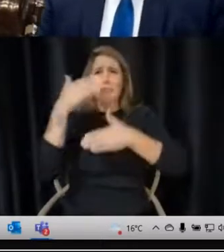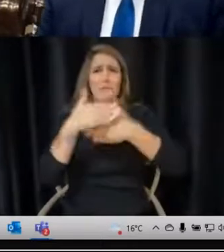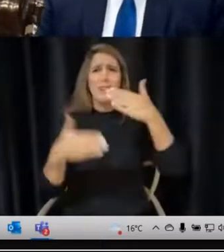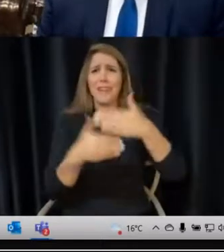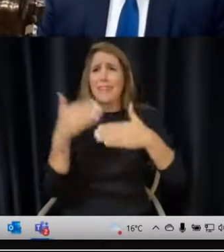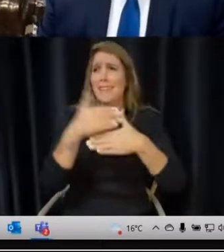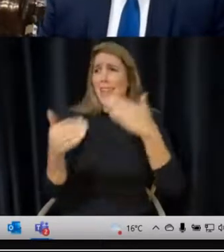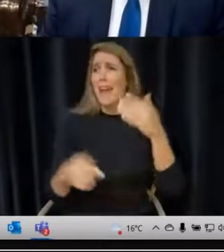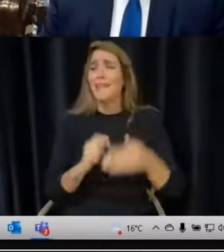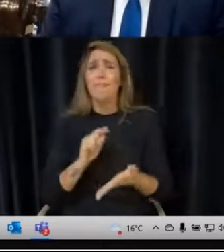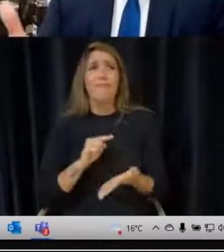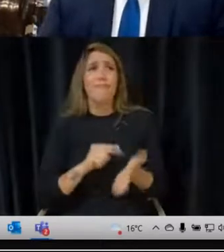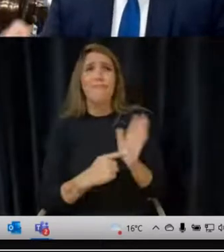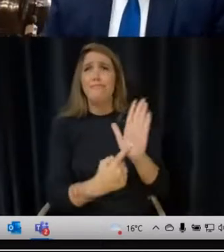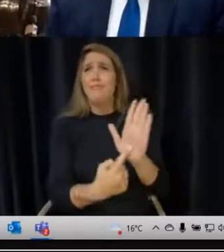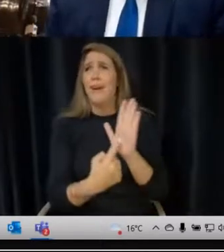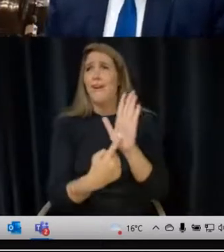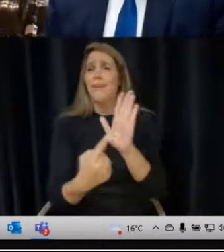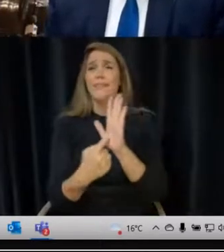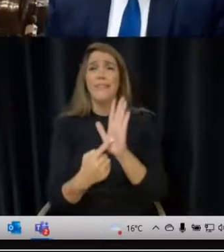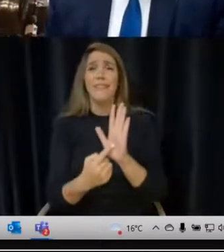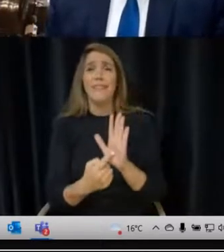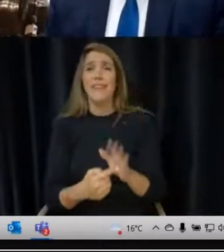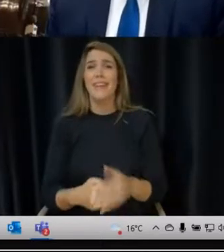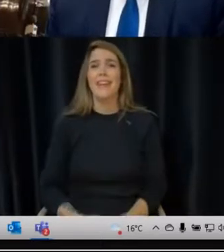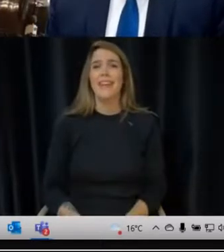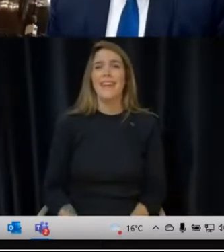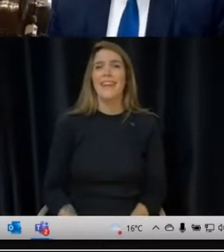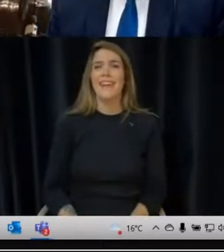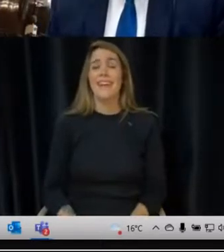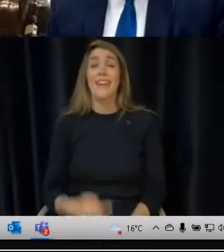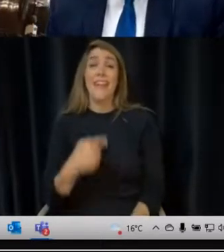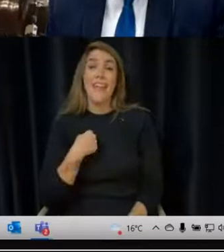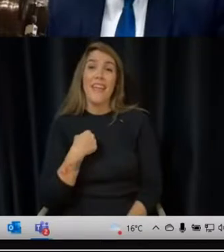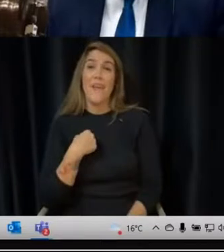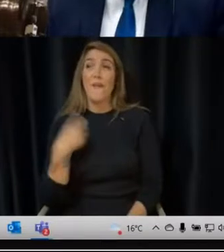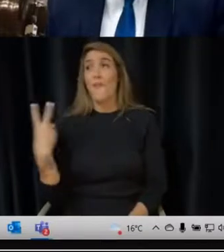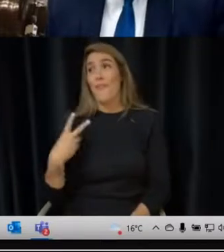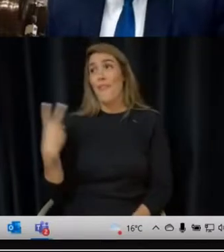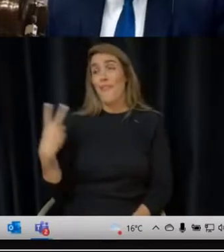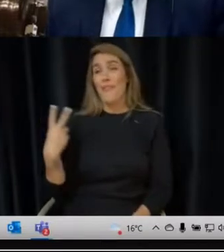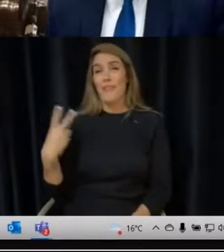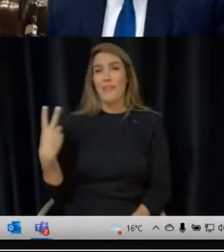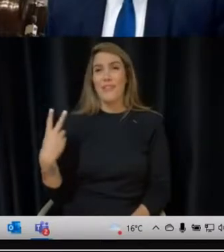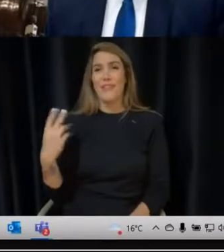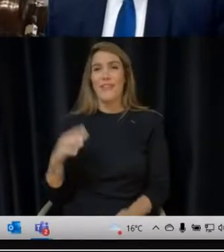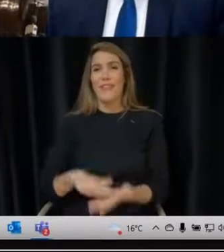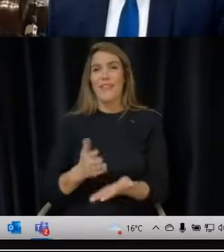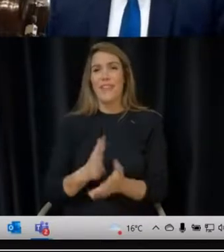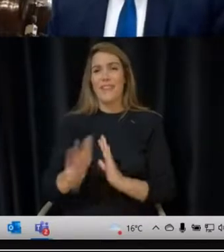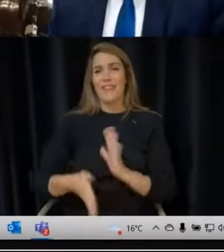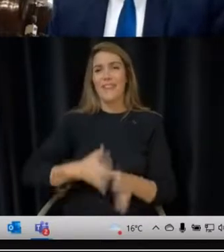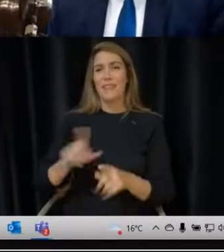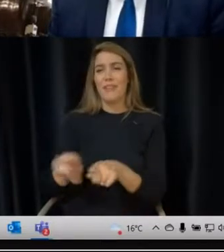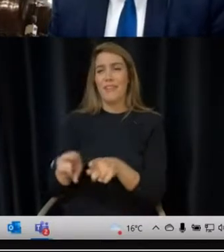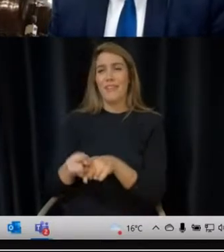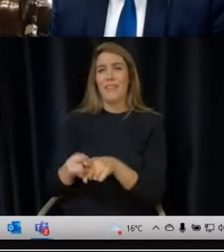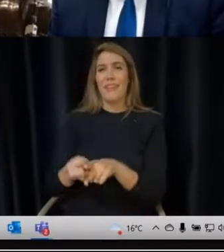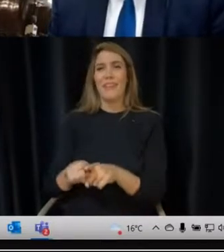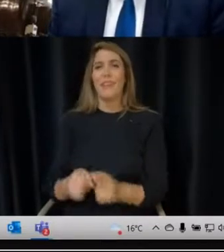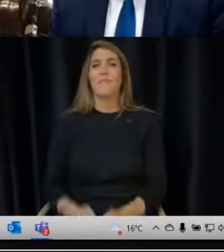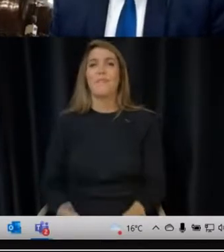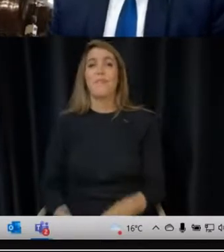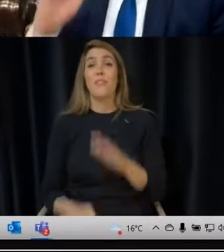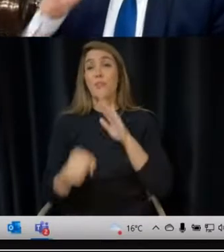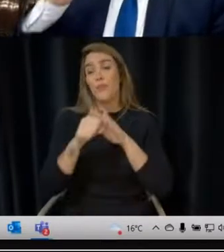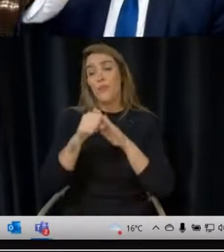estava aparecendo, se vocês estavam me ouvindo, mas estamos eu e a Ariana aqui, intérprete de Libras, e nos encontramos mais uma vez com vocês